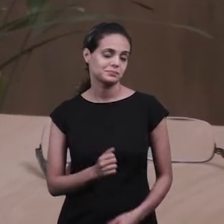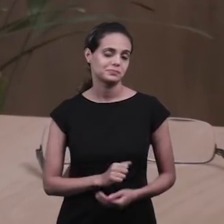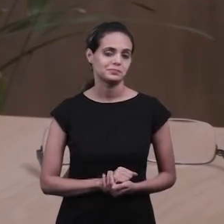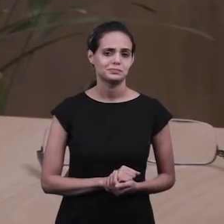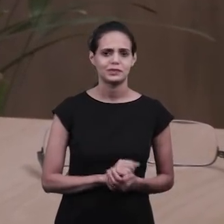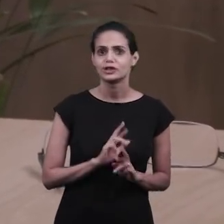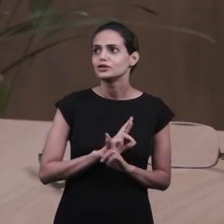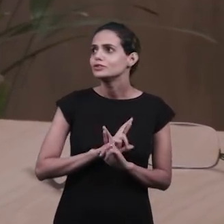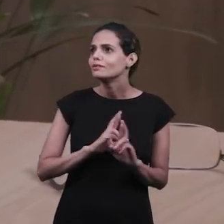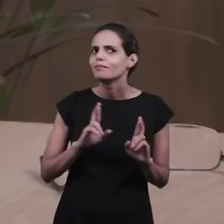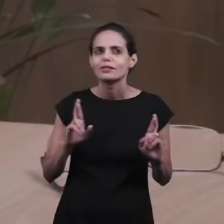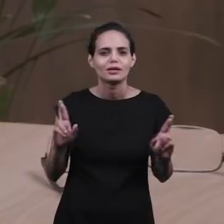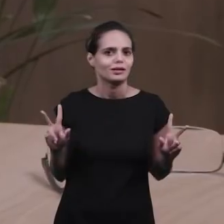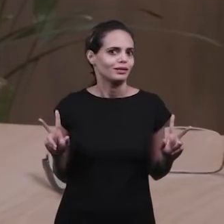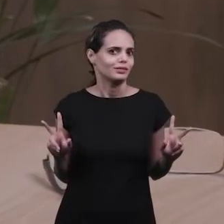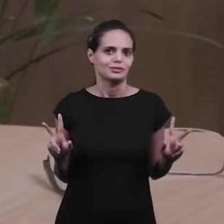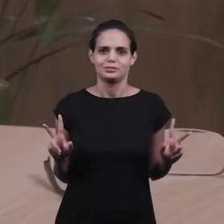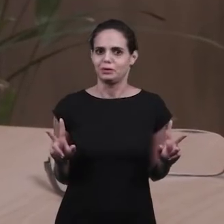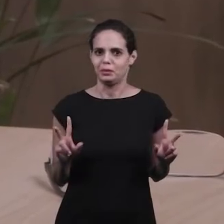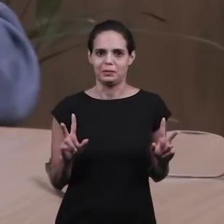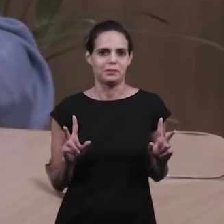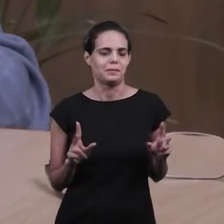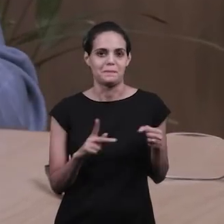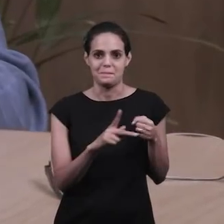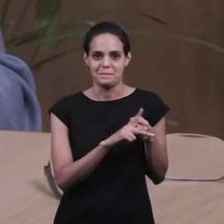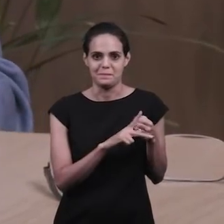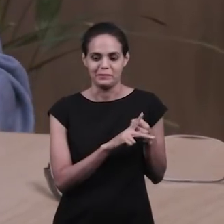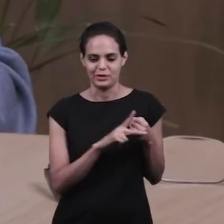diferentes. Completamente diferentes. Completamente diferentes, tá.